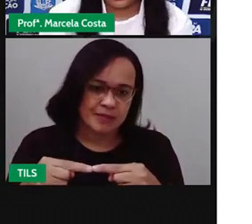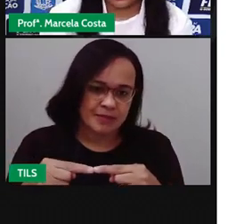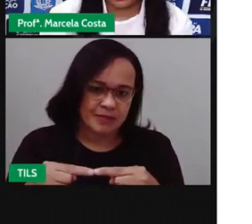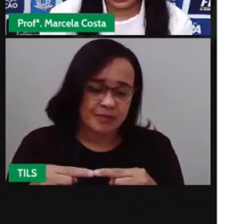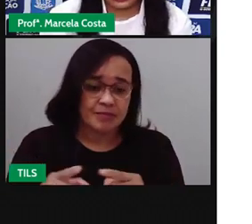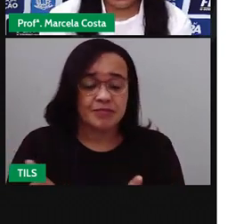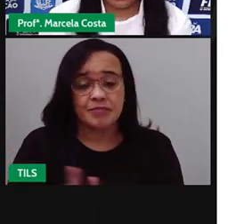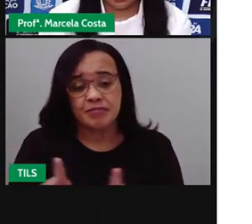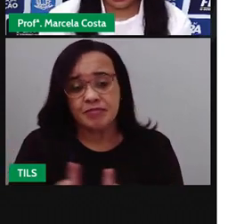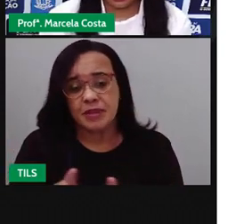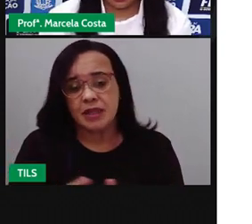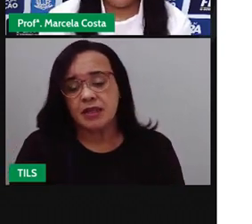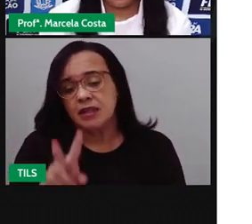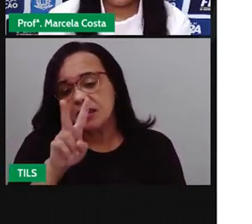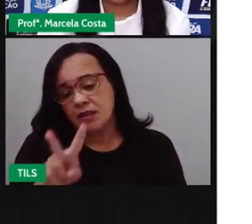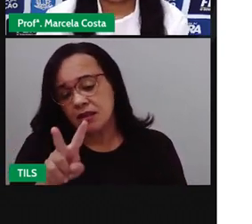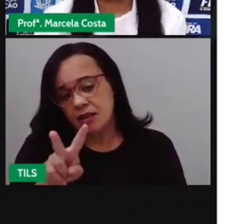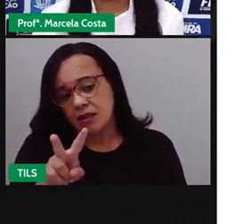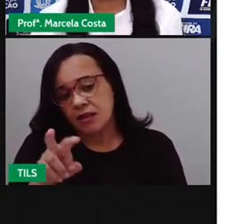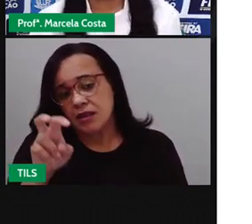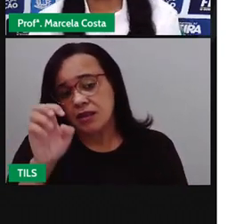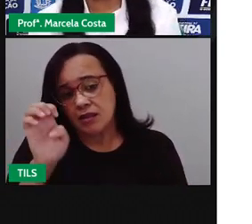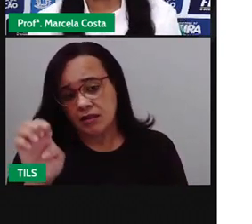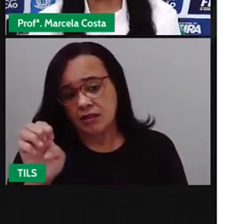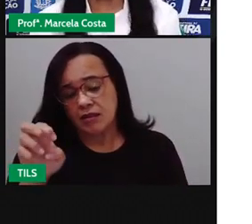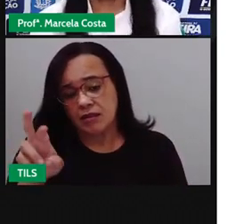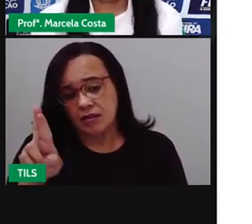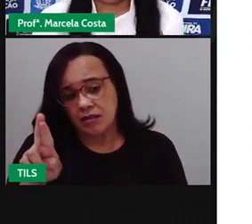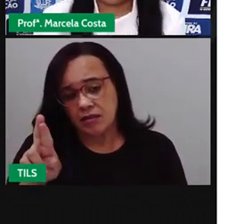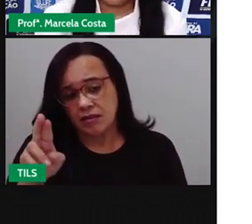quantos versos tem essa primeira estrofe?